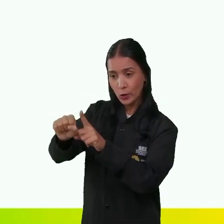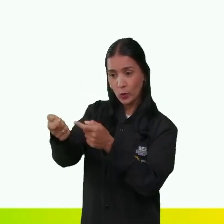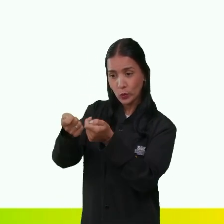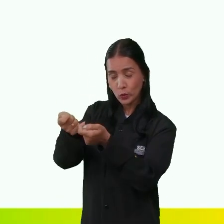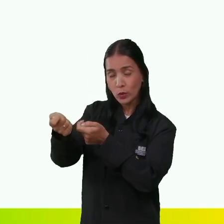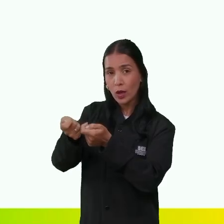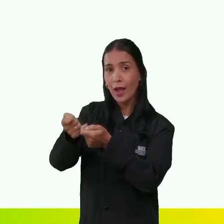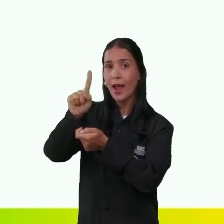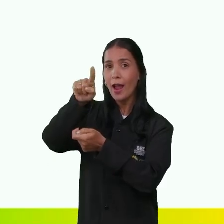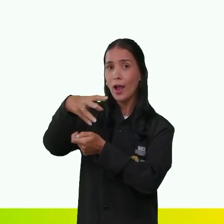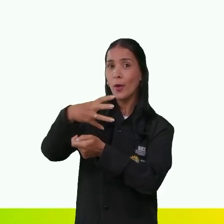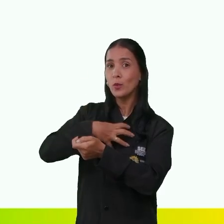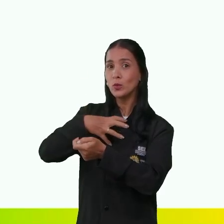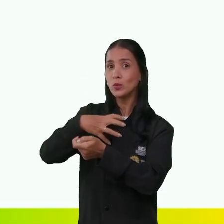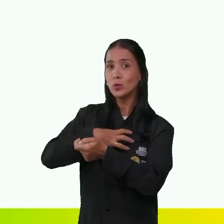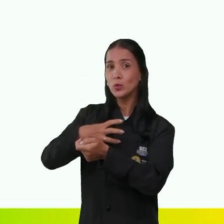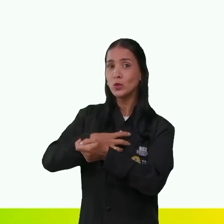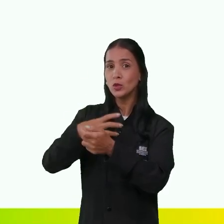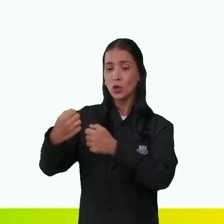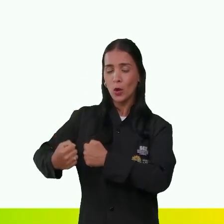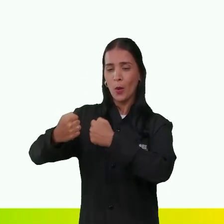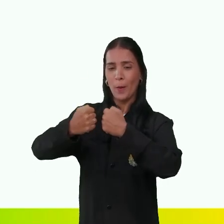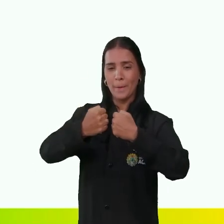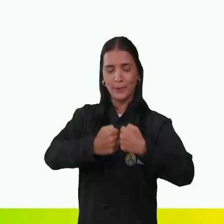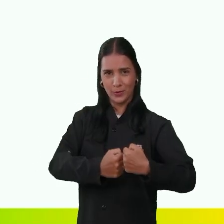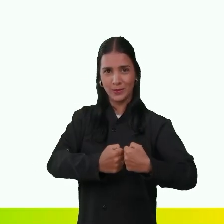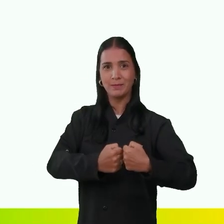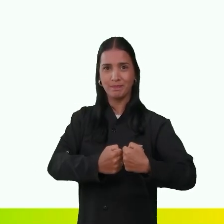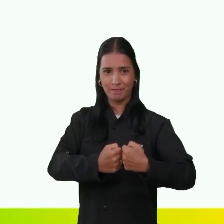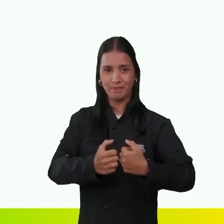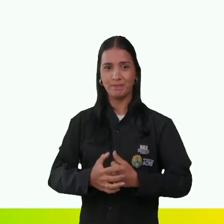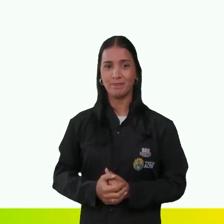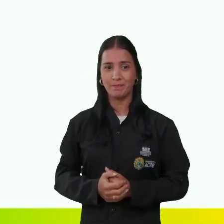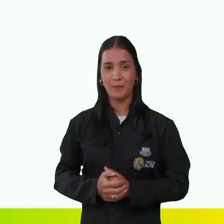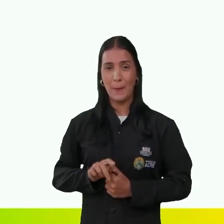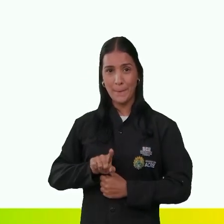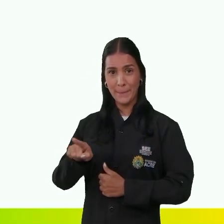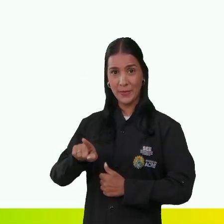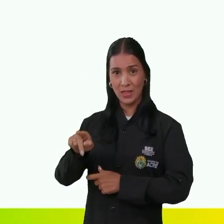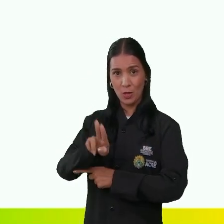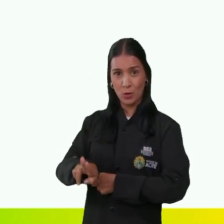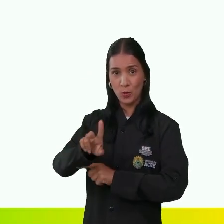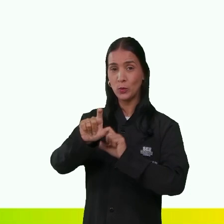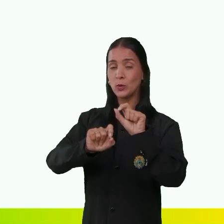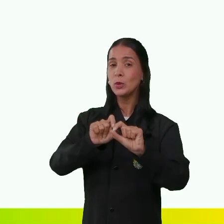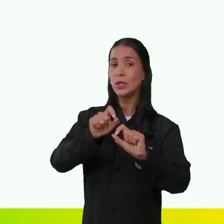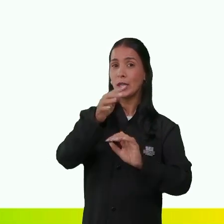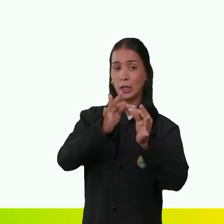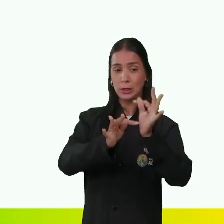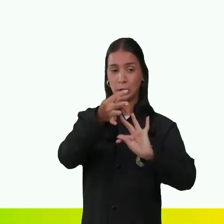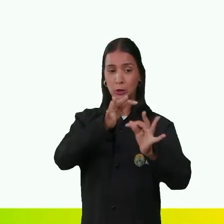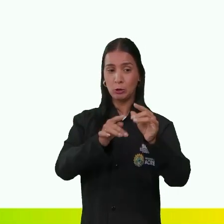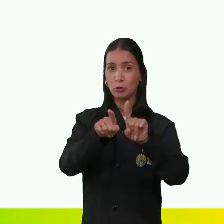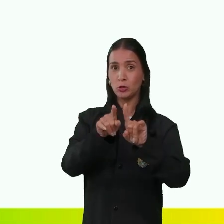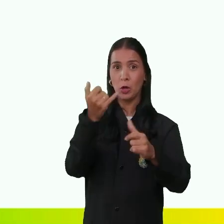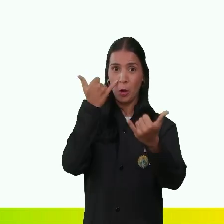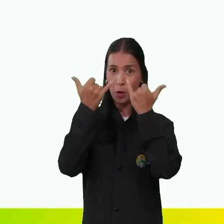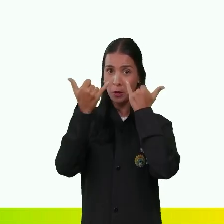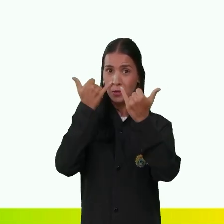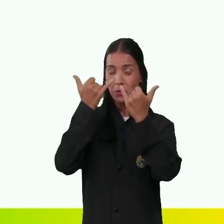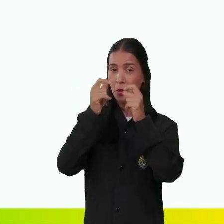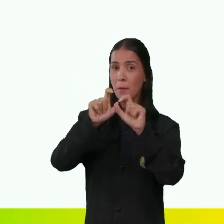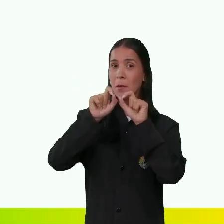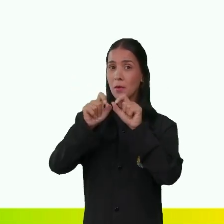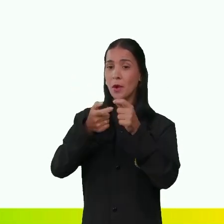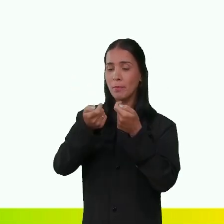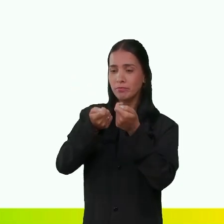forma de exercício do biopoder, utilizando a tecnologia e a informação para gerenciar